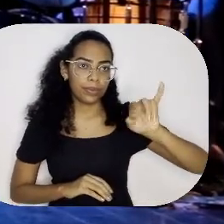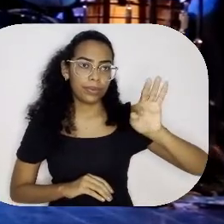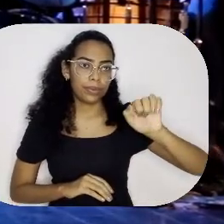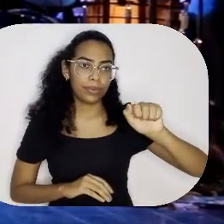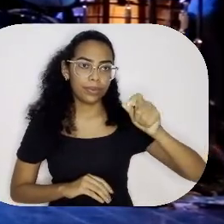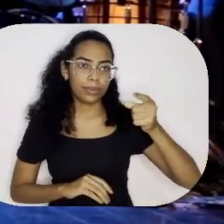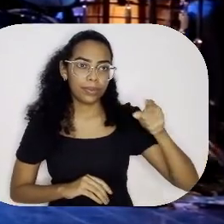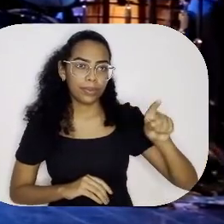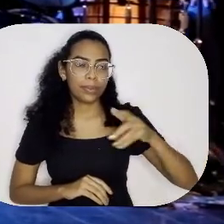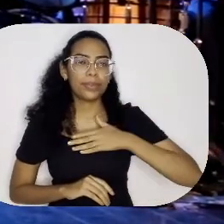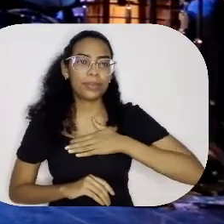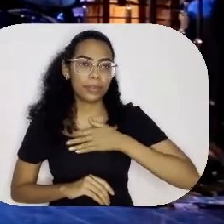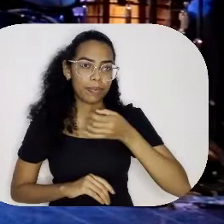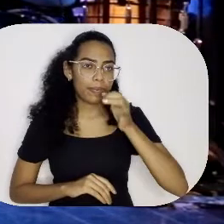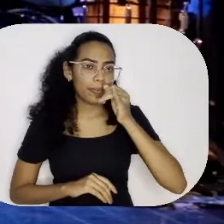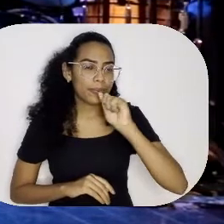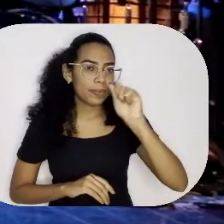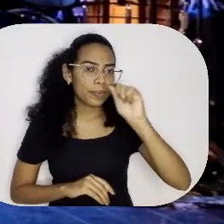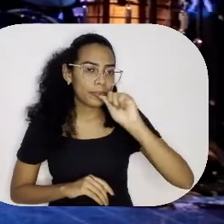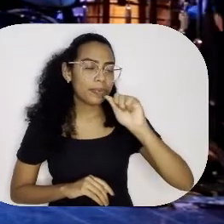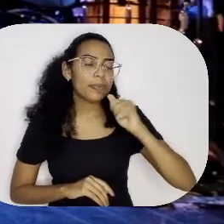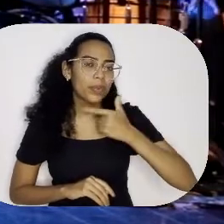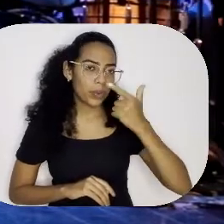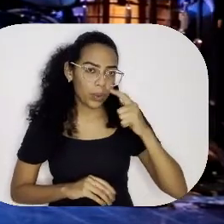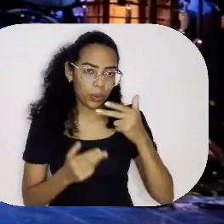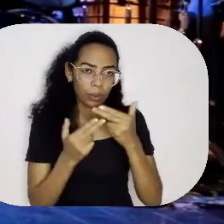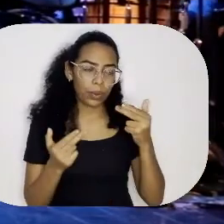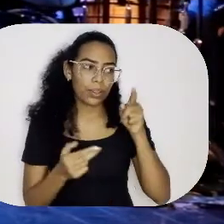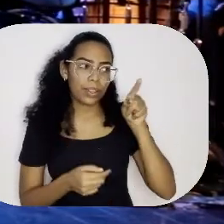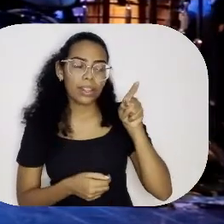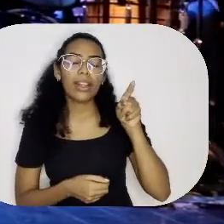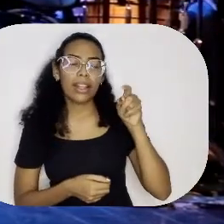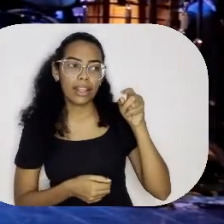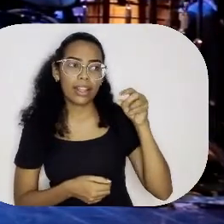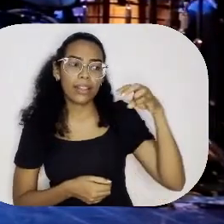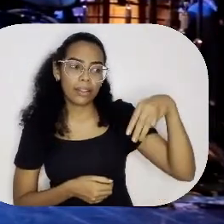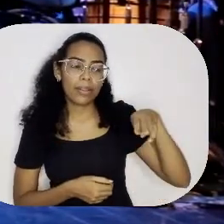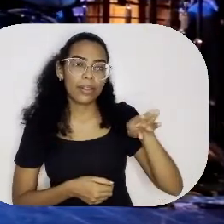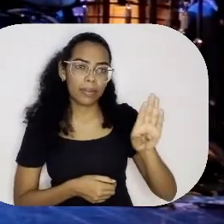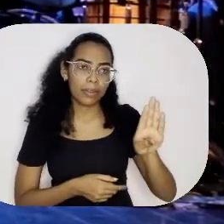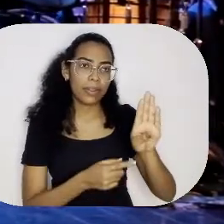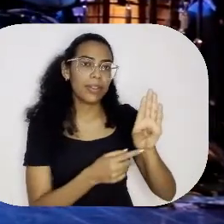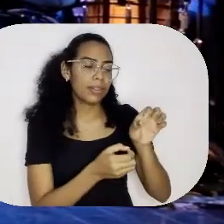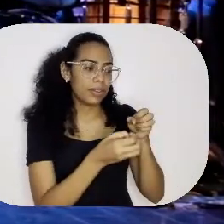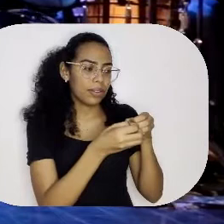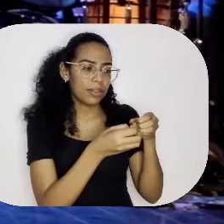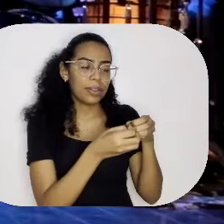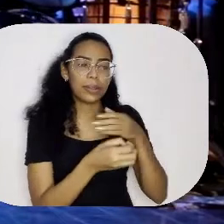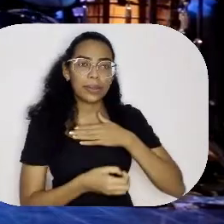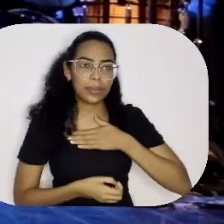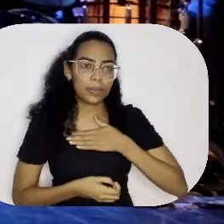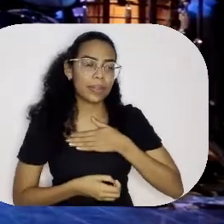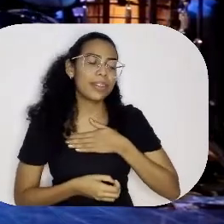que gostava de tomar uma. Aí gostava de tomar uma e outras coisas também. Invocado. Lá do Morro Branco, hein? Os pescadores,